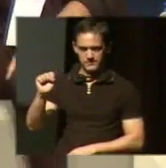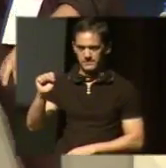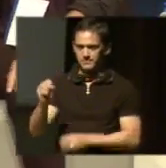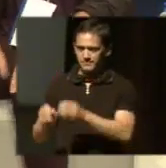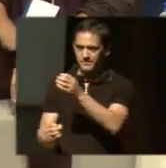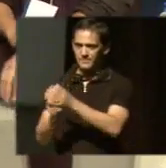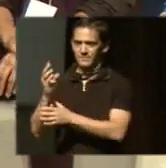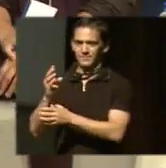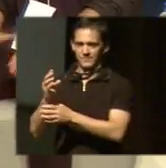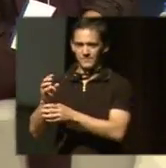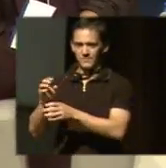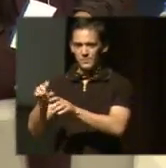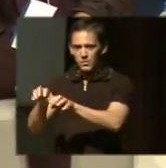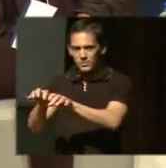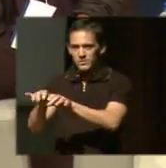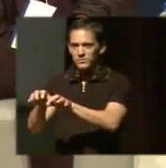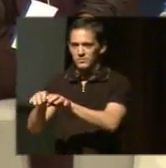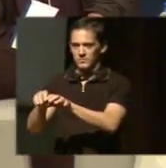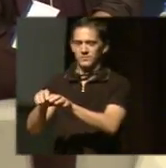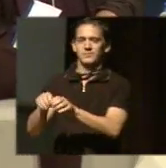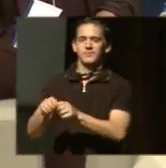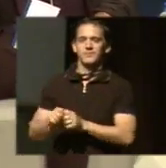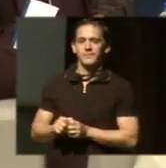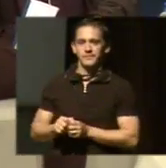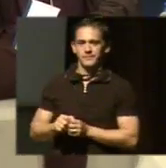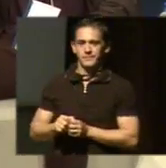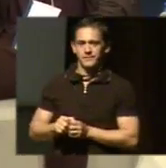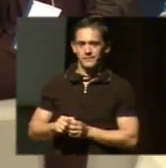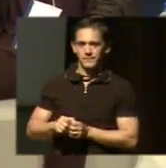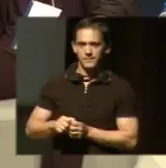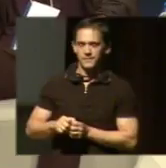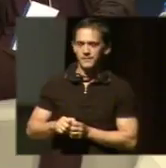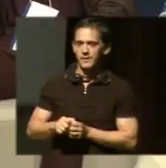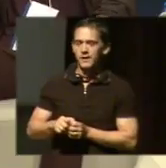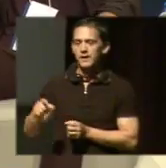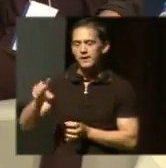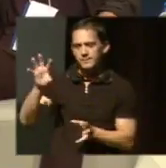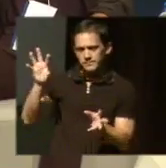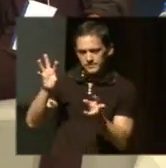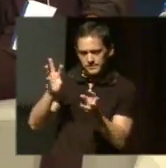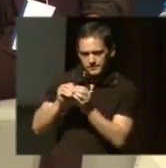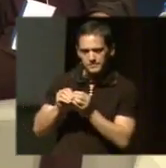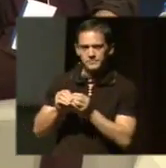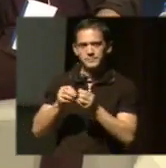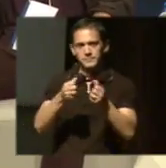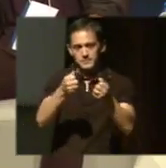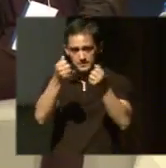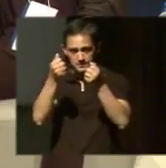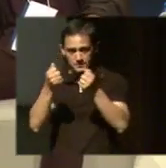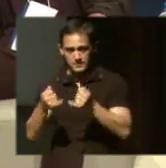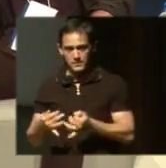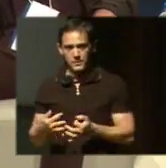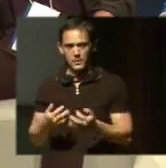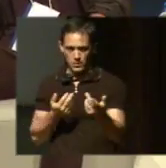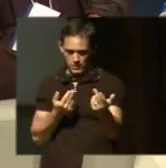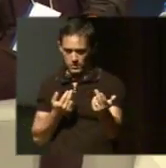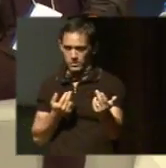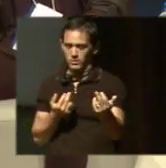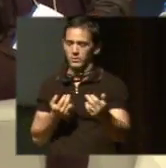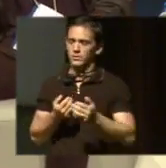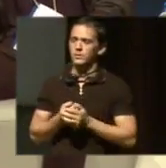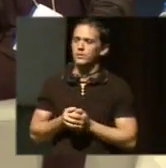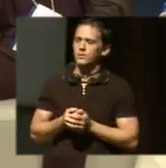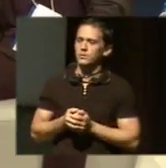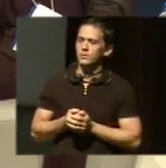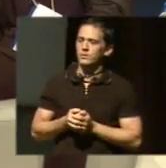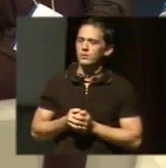de tecnologia do mundo inteiro. Ele diz uma versão resumida do que a senhora acabou de perguntar para a gente agora.